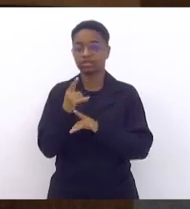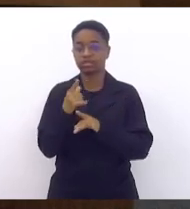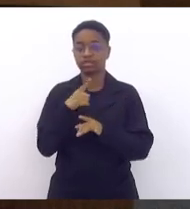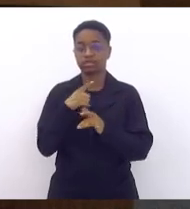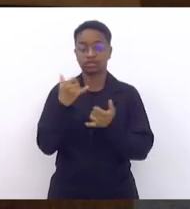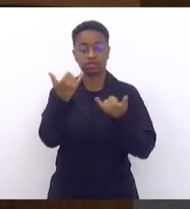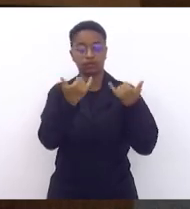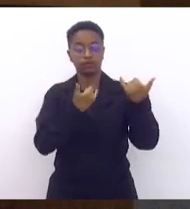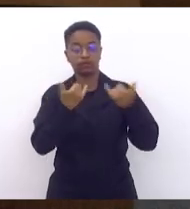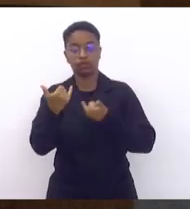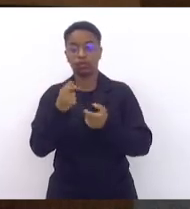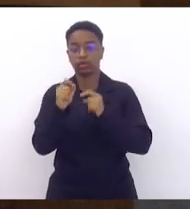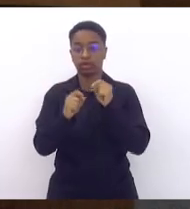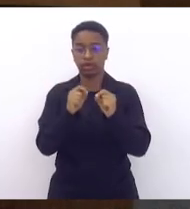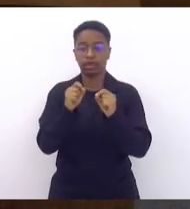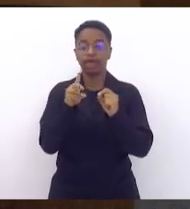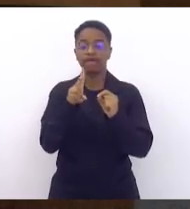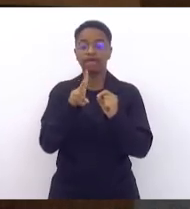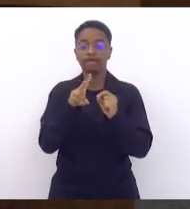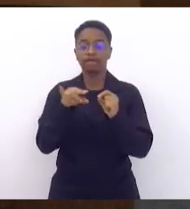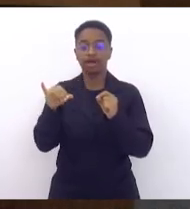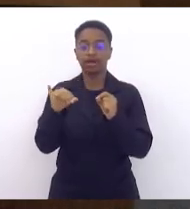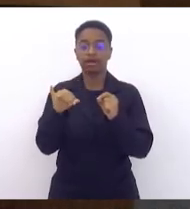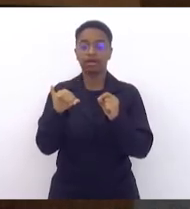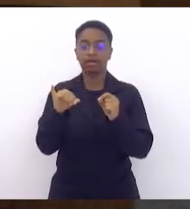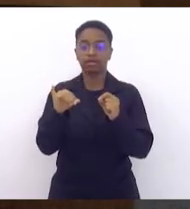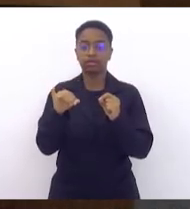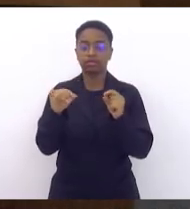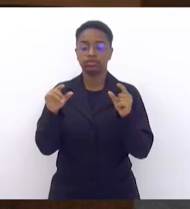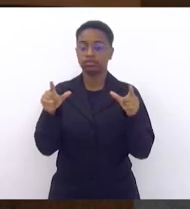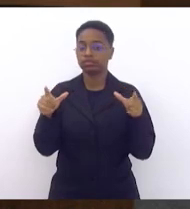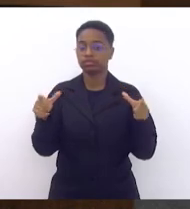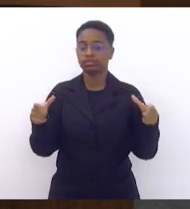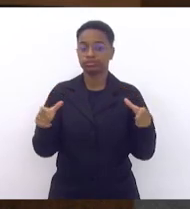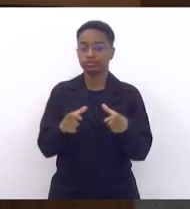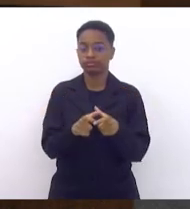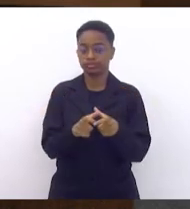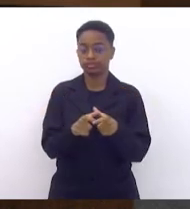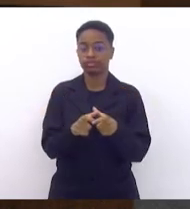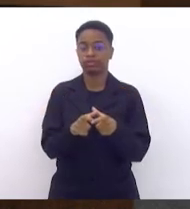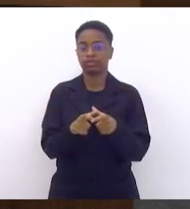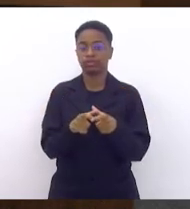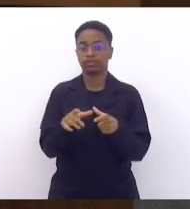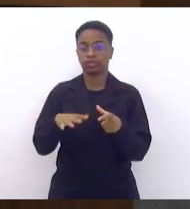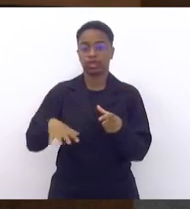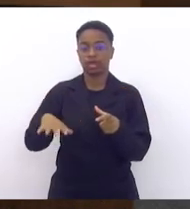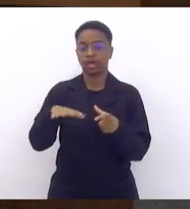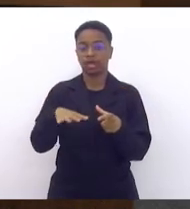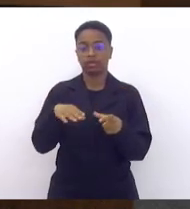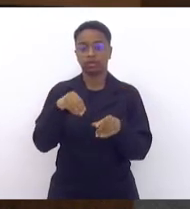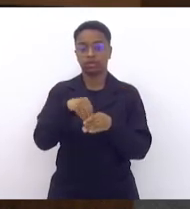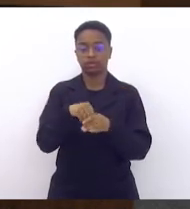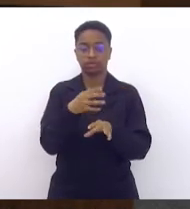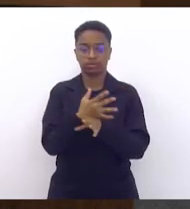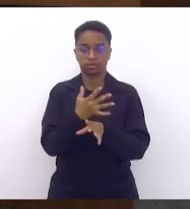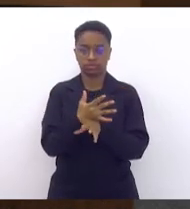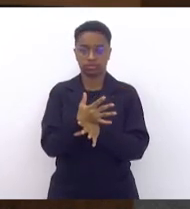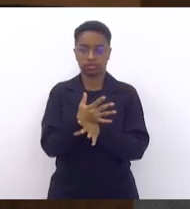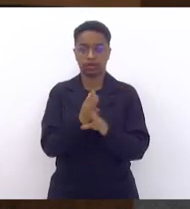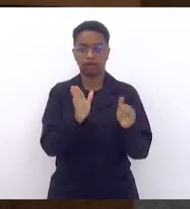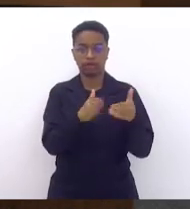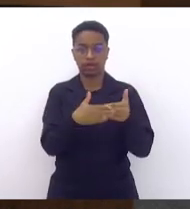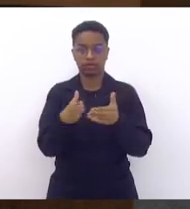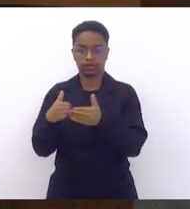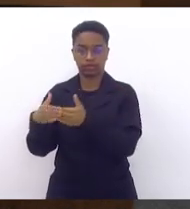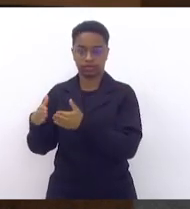informação que vão reduzir as suas redes de atenção psicossocial nos seus municípios.